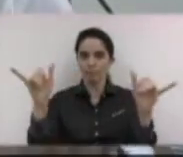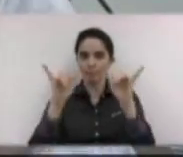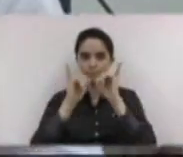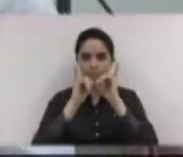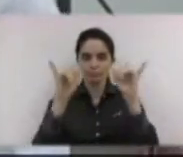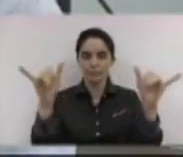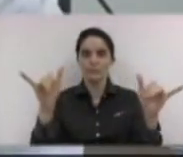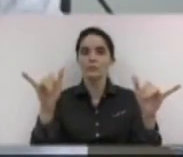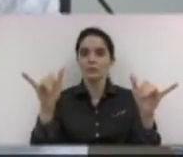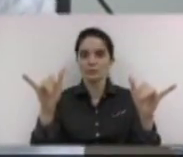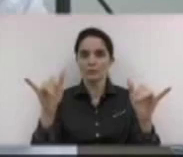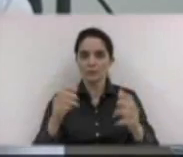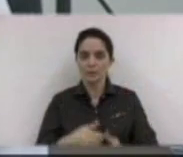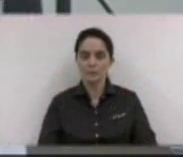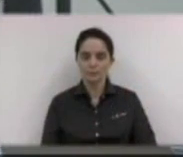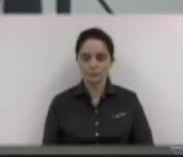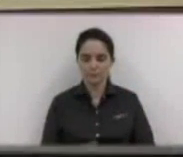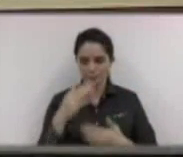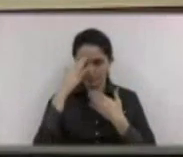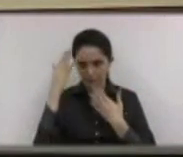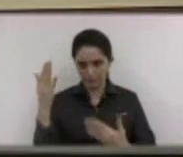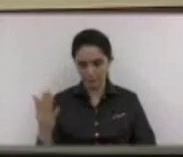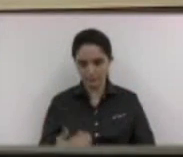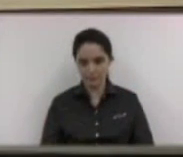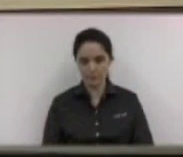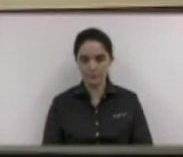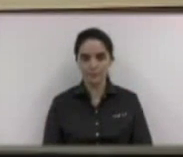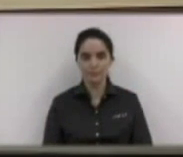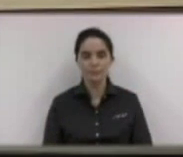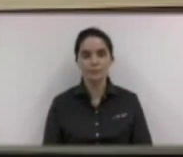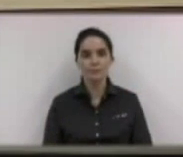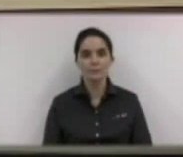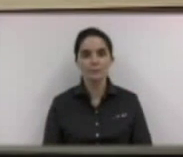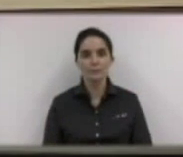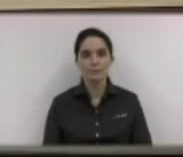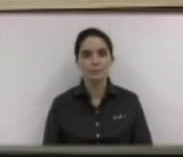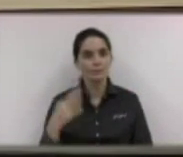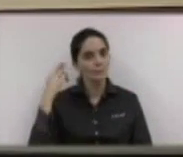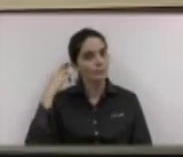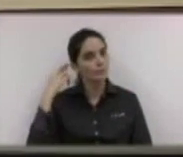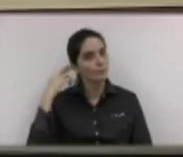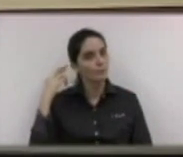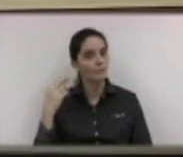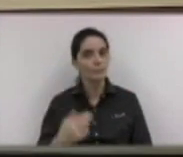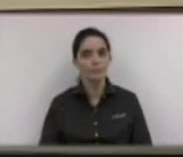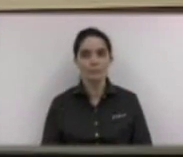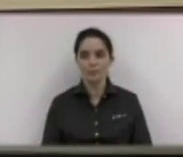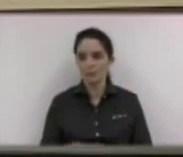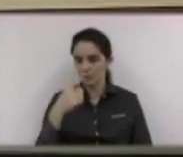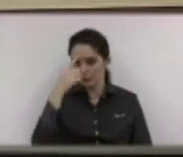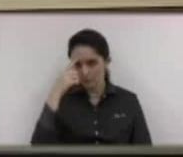façamos uma difusão a respeito disso. Muito obrigado, doutor. Agora, com a palavra, o vereador Ronei. Vereador Júlio.